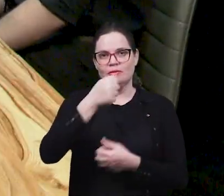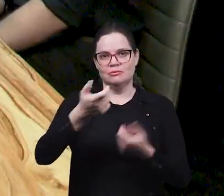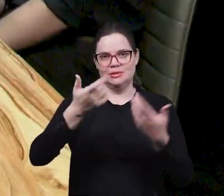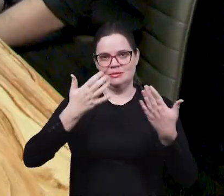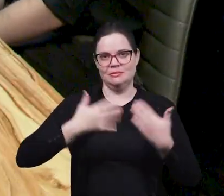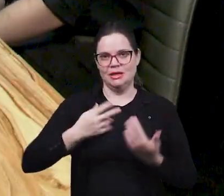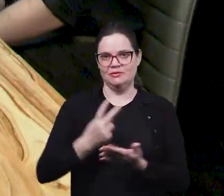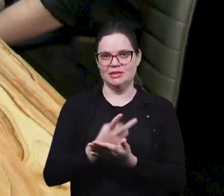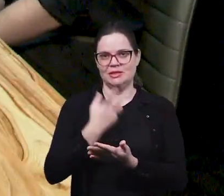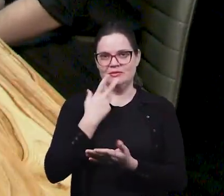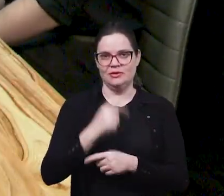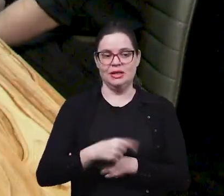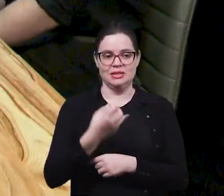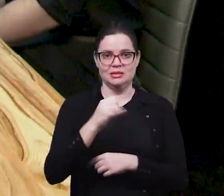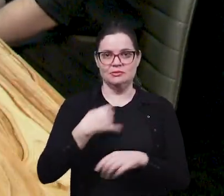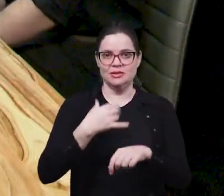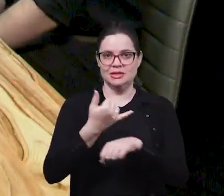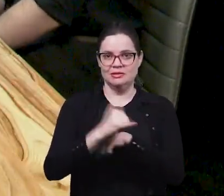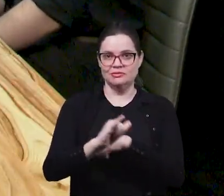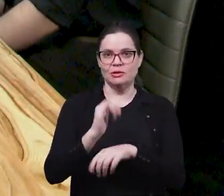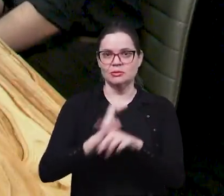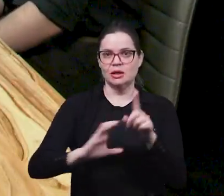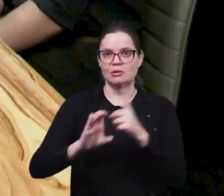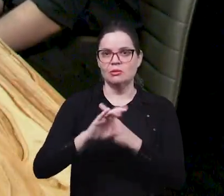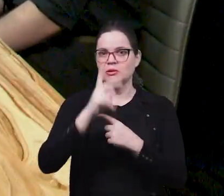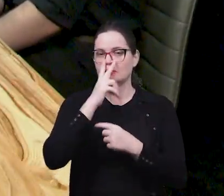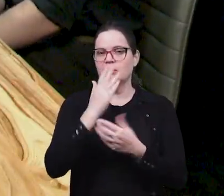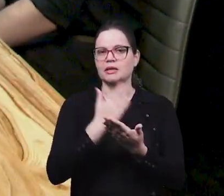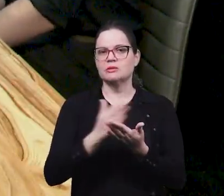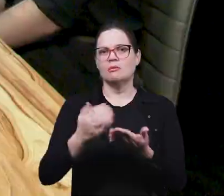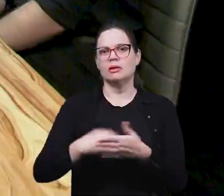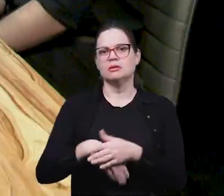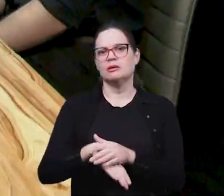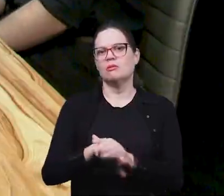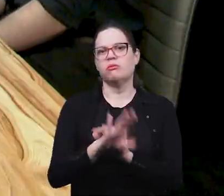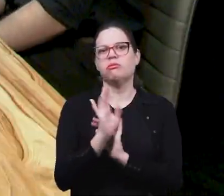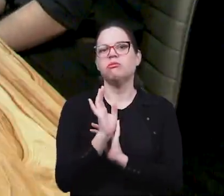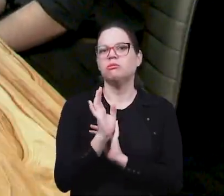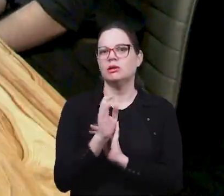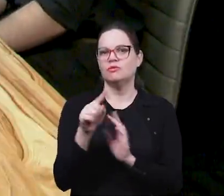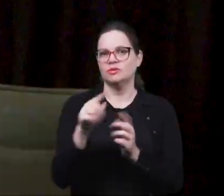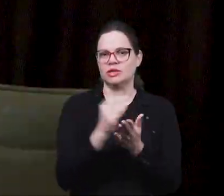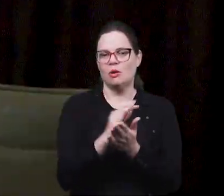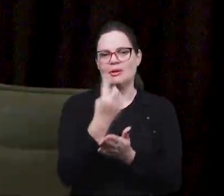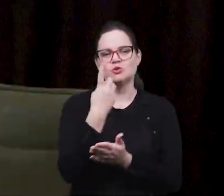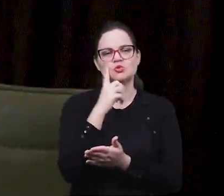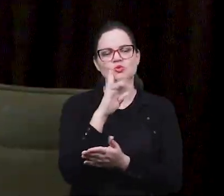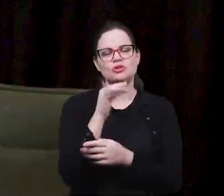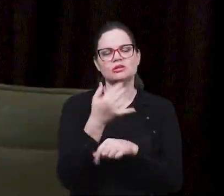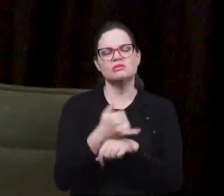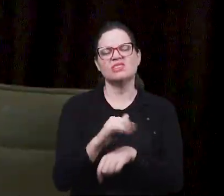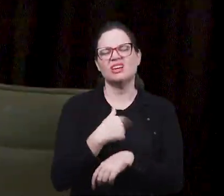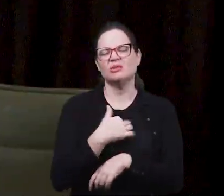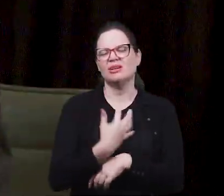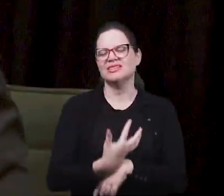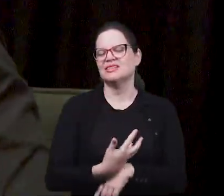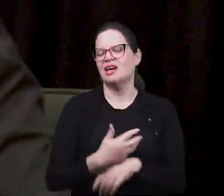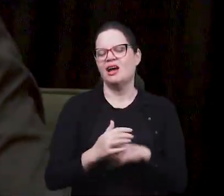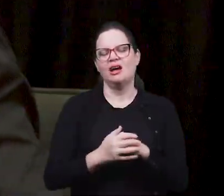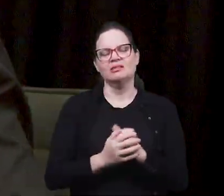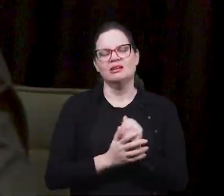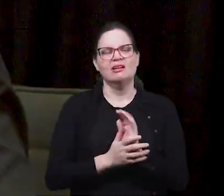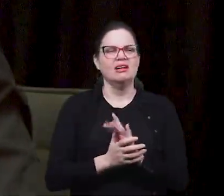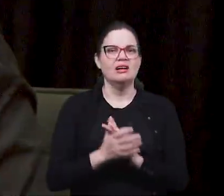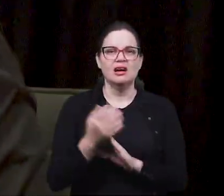igreja, né? Que você faltar culto é uma mania. Faltar culto é mania, porque você começa num dia que você tá muito cansado, de fato você não